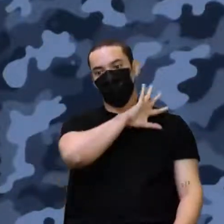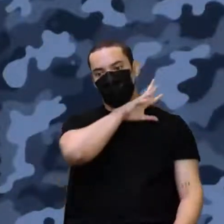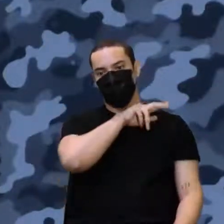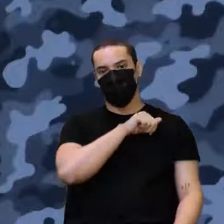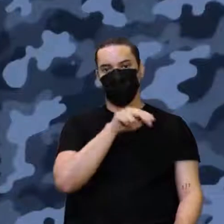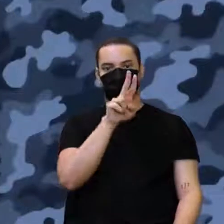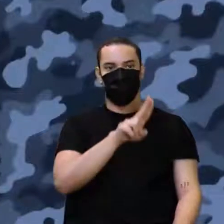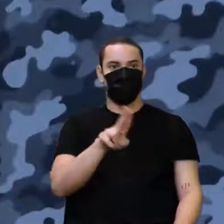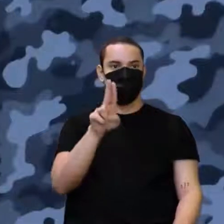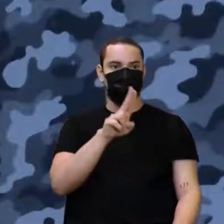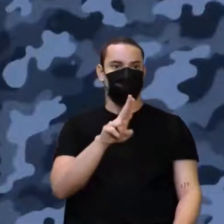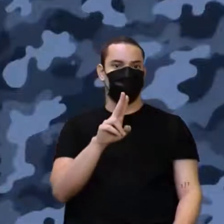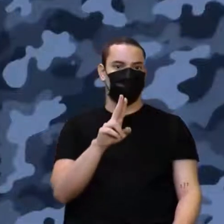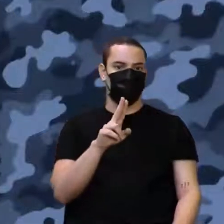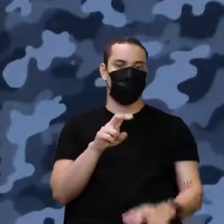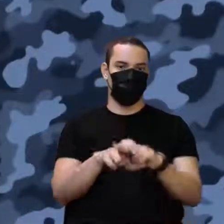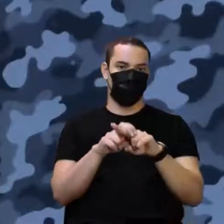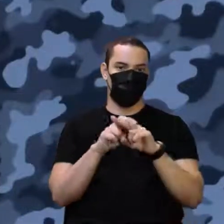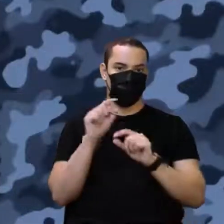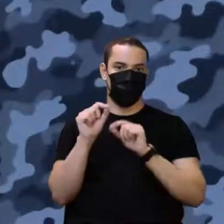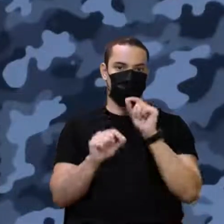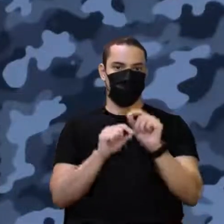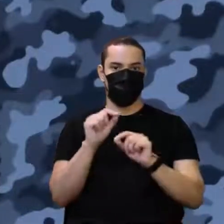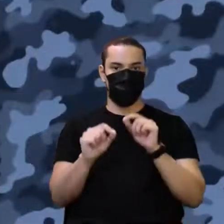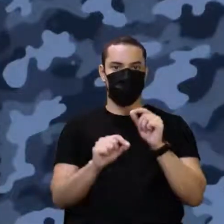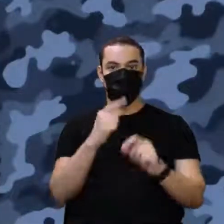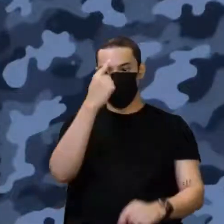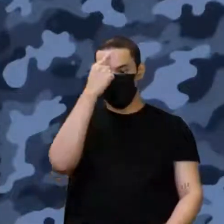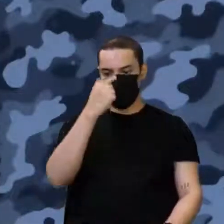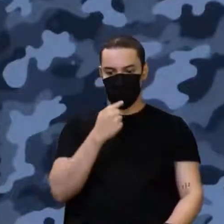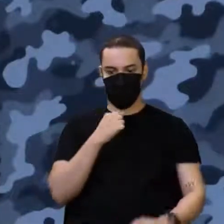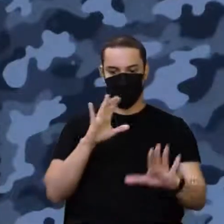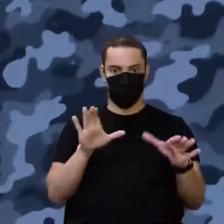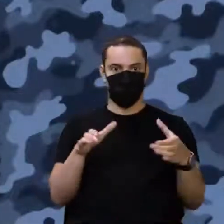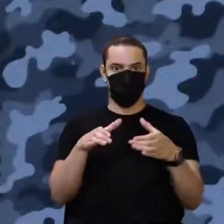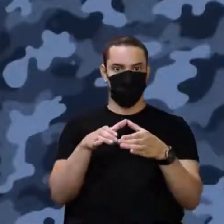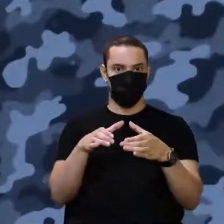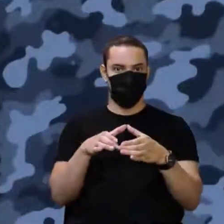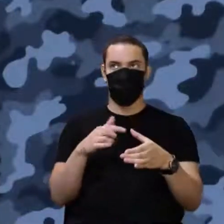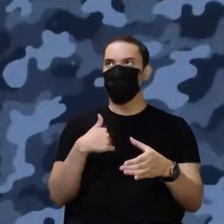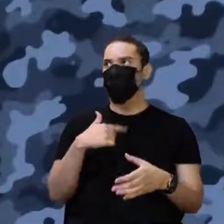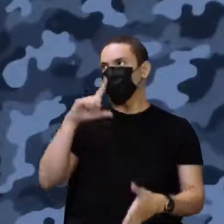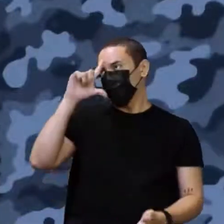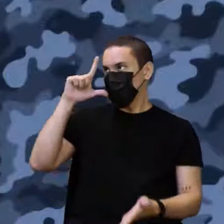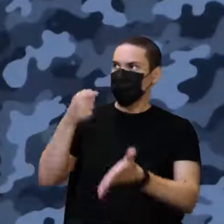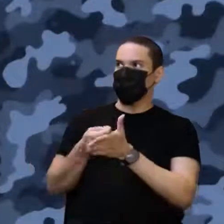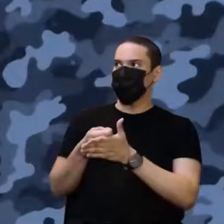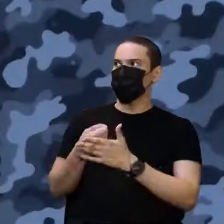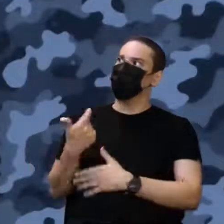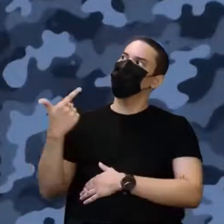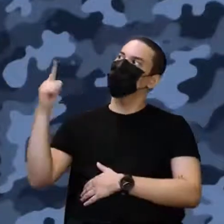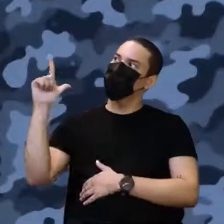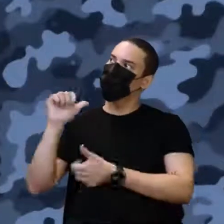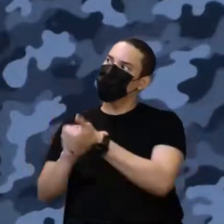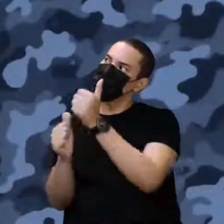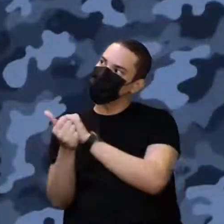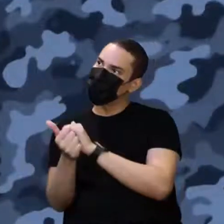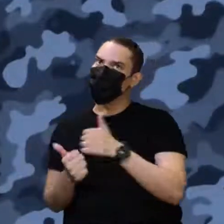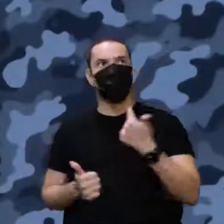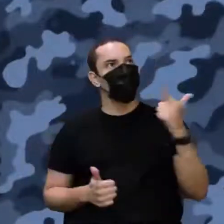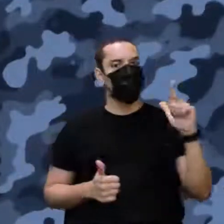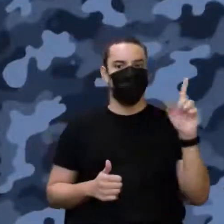esse recurso. E a espécie não decide, eu vou virar um organismo camuflado.